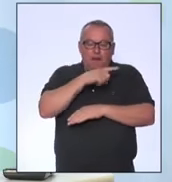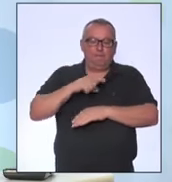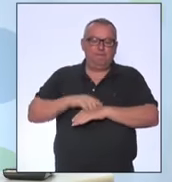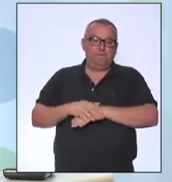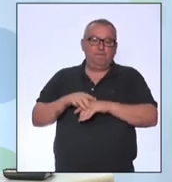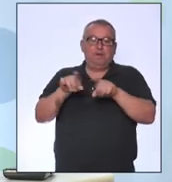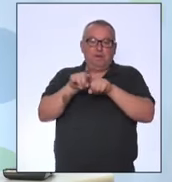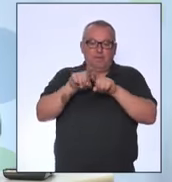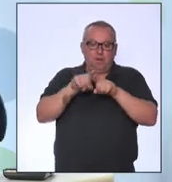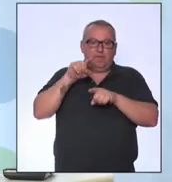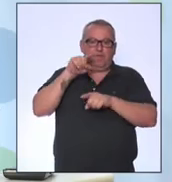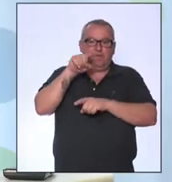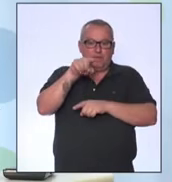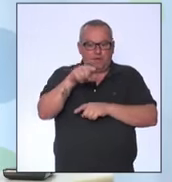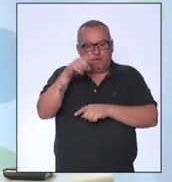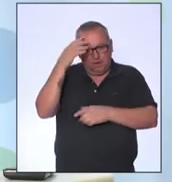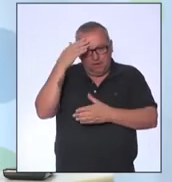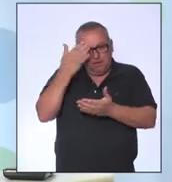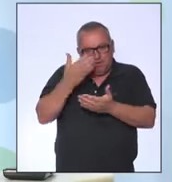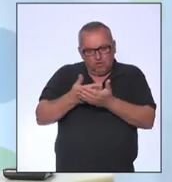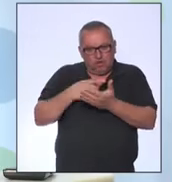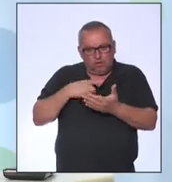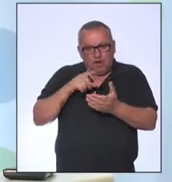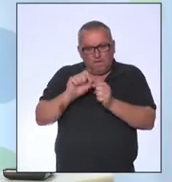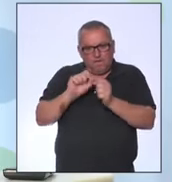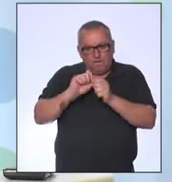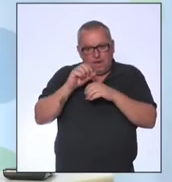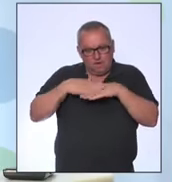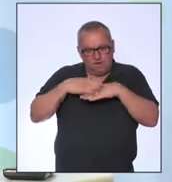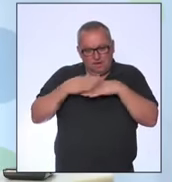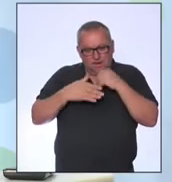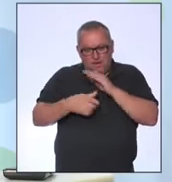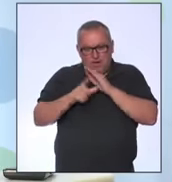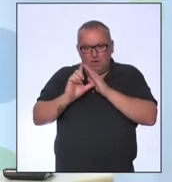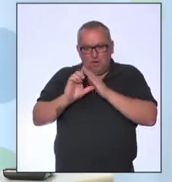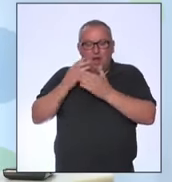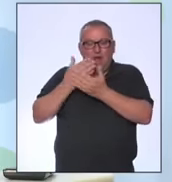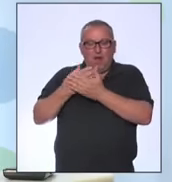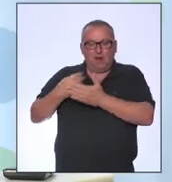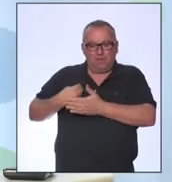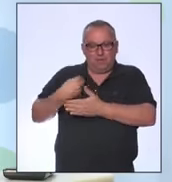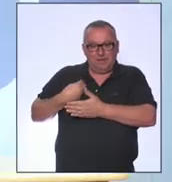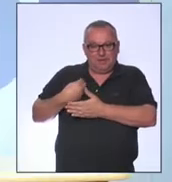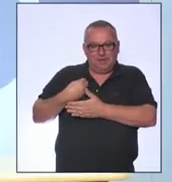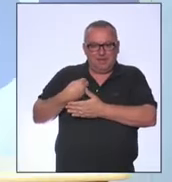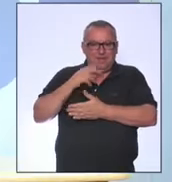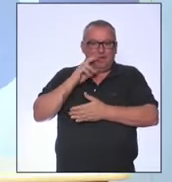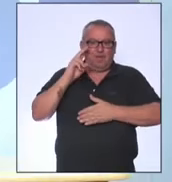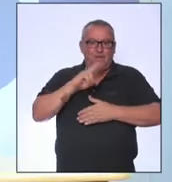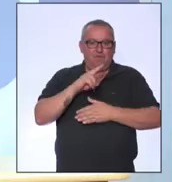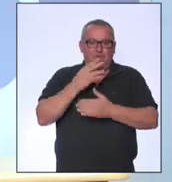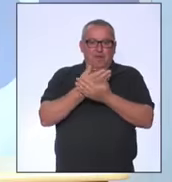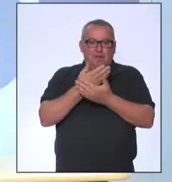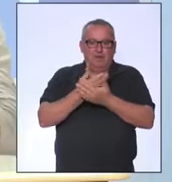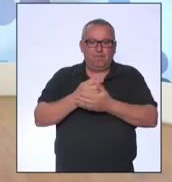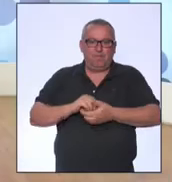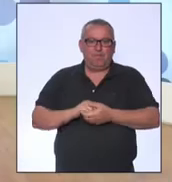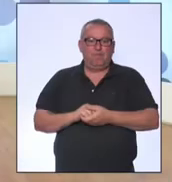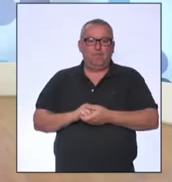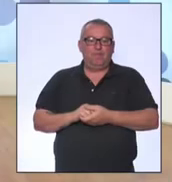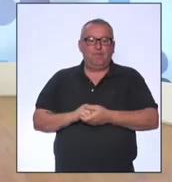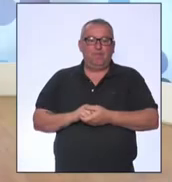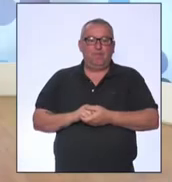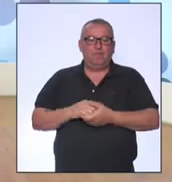que inclusive vocês acredito que já devem ter feito, enquanto as aulas eram presenciais ainda. Então vamos começar a nossa aula, professor.